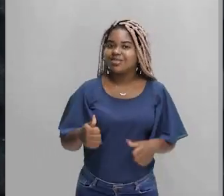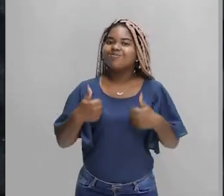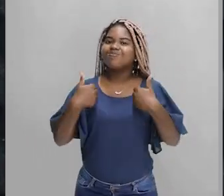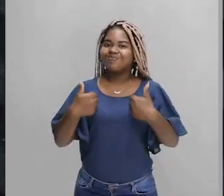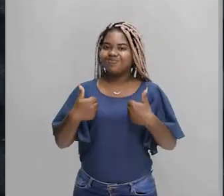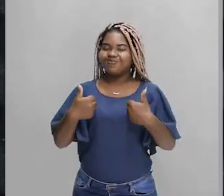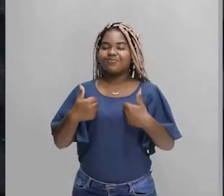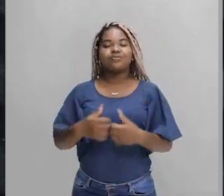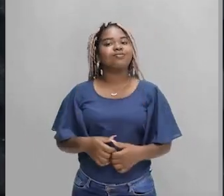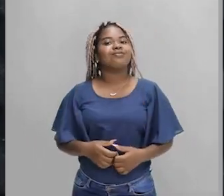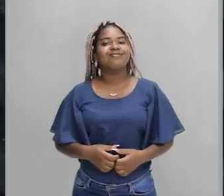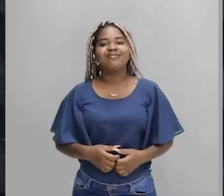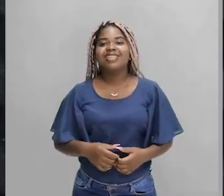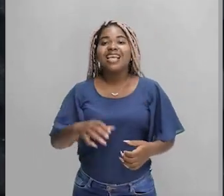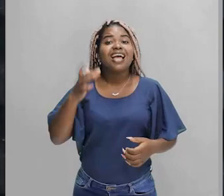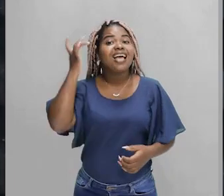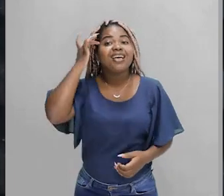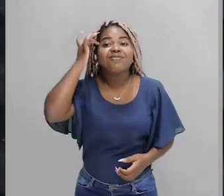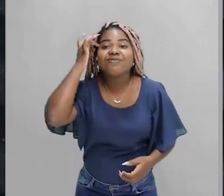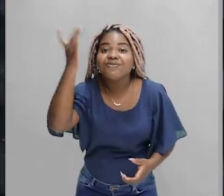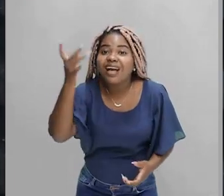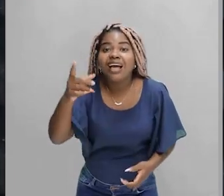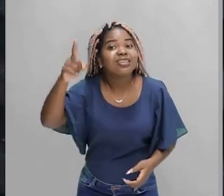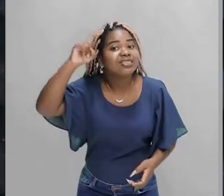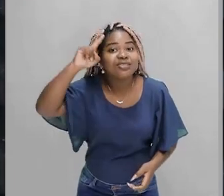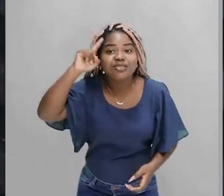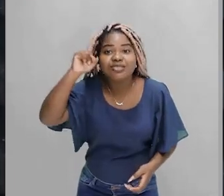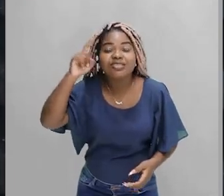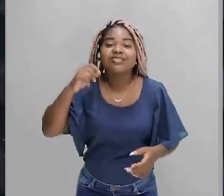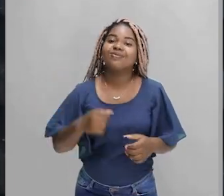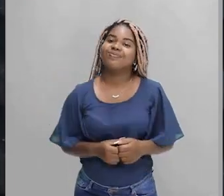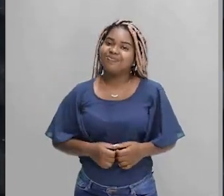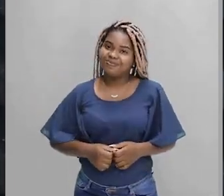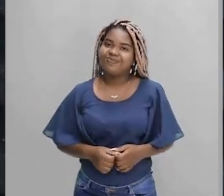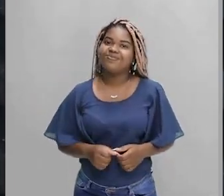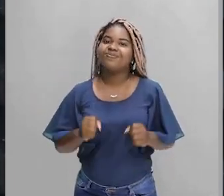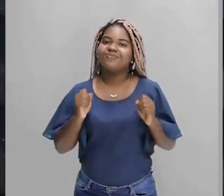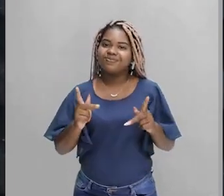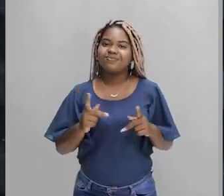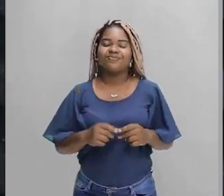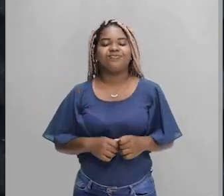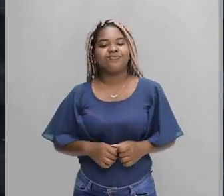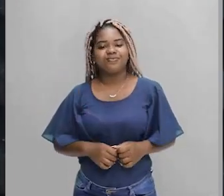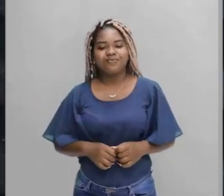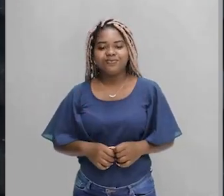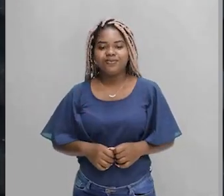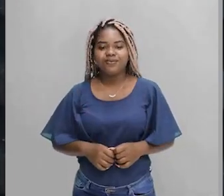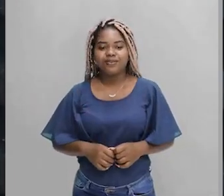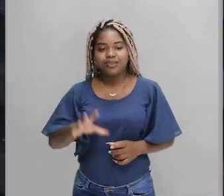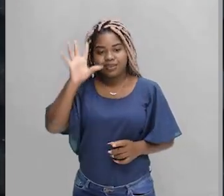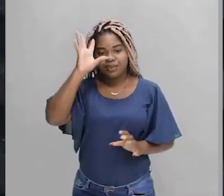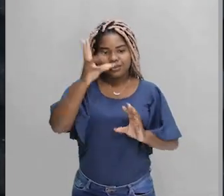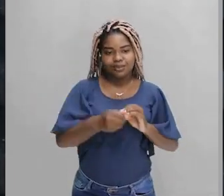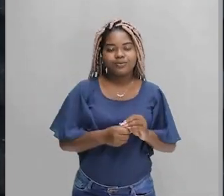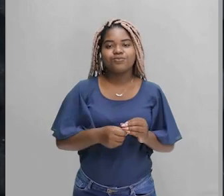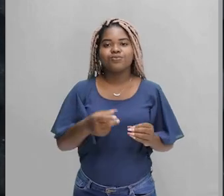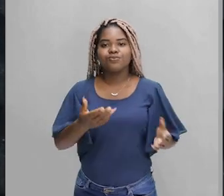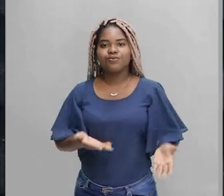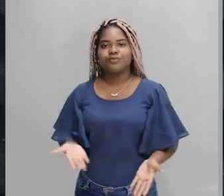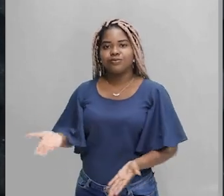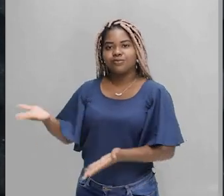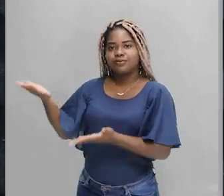mas isso aqui é fácil e está no nosso cotidiano. Tá, galera, é diário. Vamos lá, vamos sintetizar isso aqui, ó.